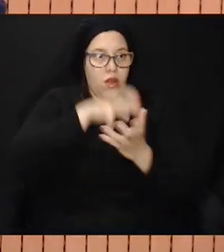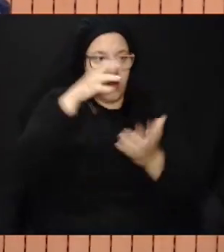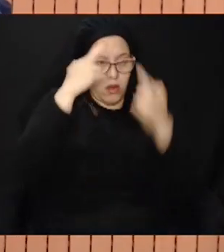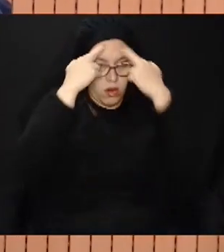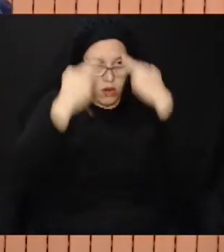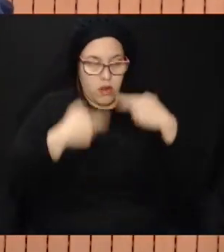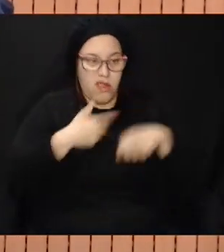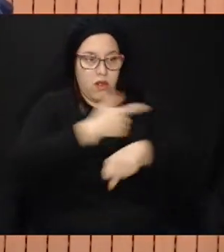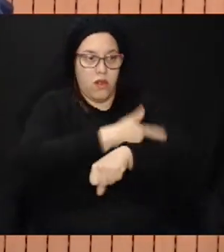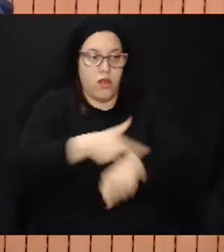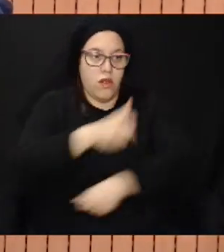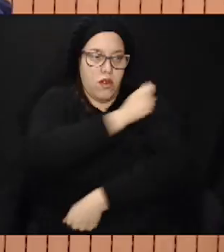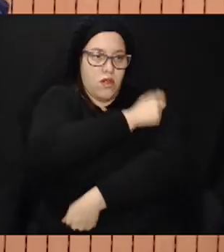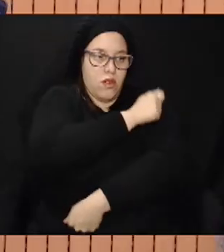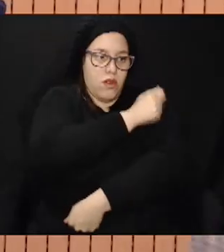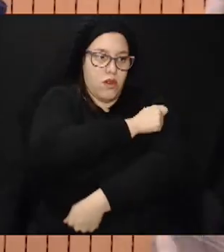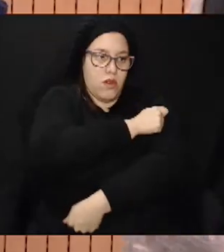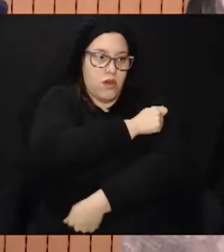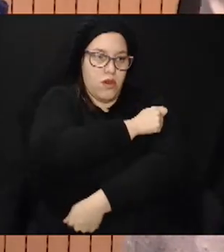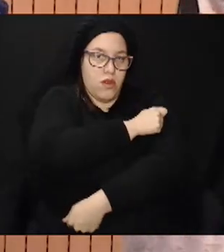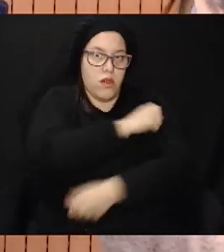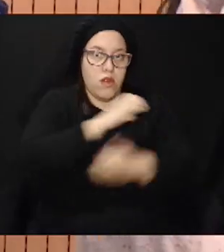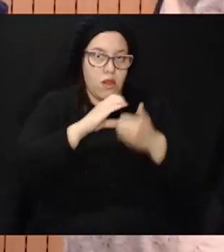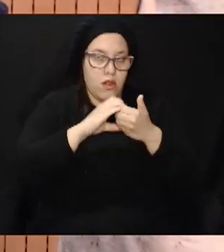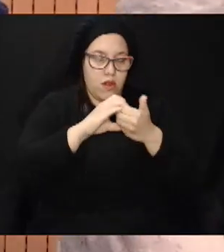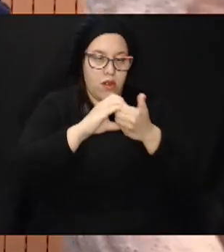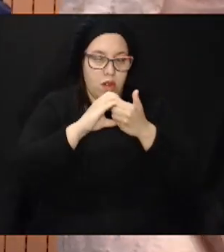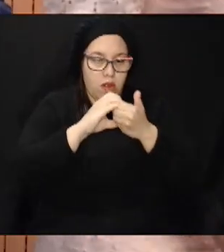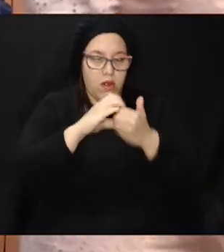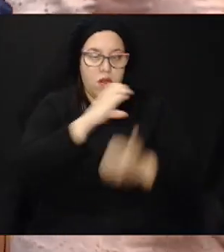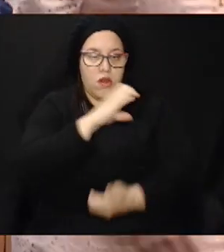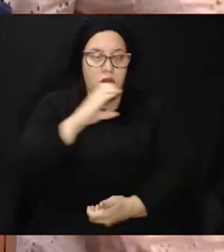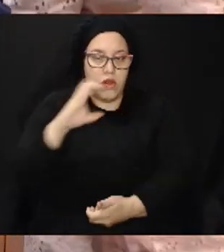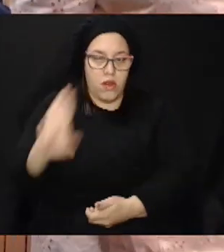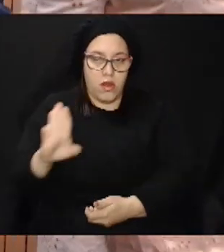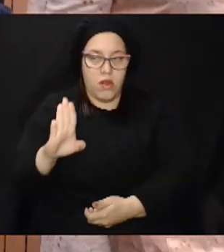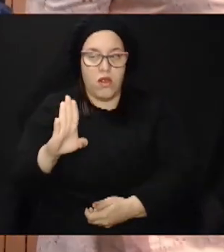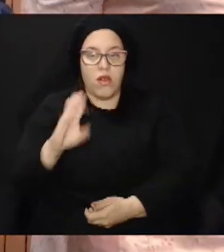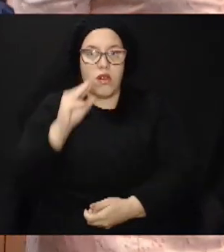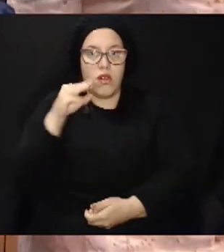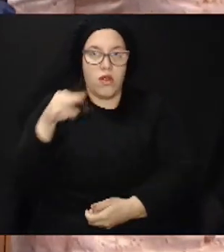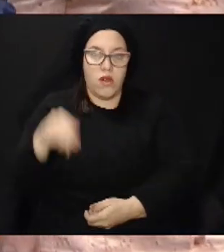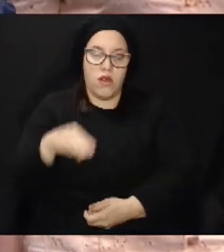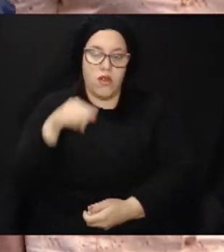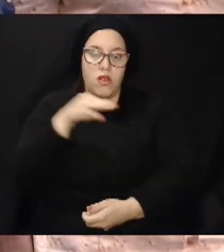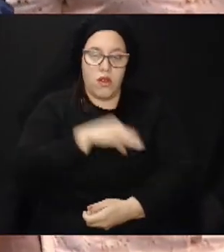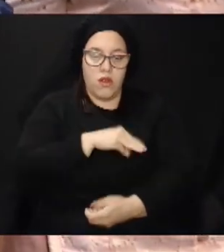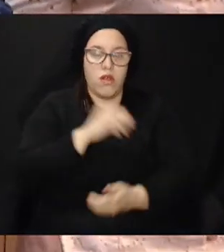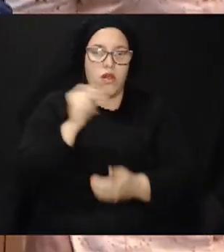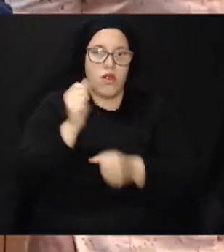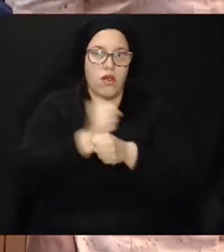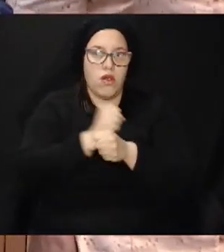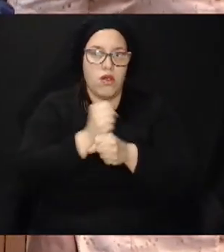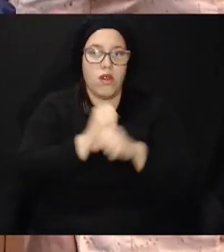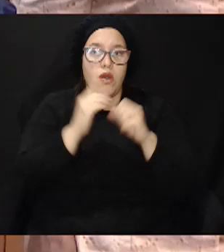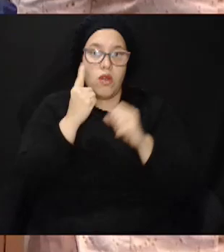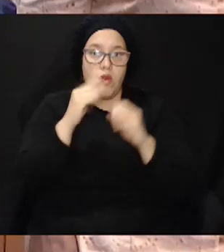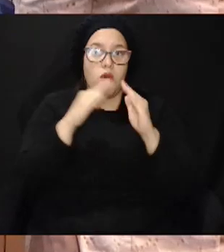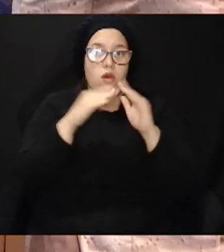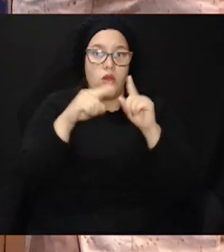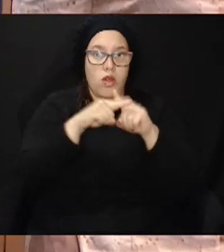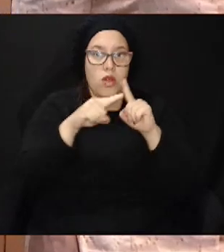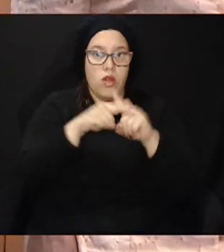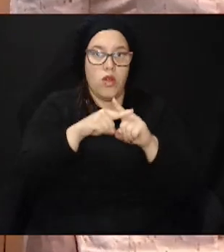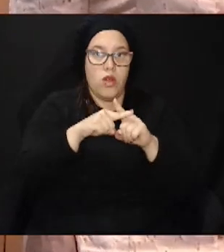autoridades eclesiásticas da congregação cristã no Brasil, com seu ministério já há muitos anos. Começou com uma igreja, hoje são